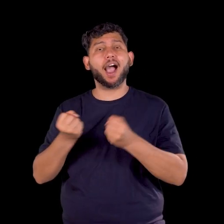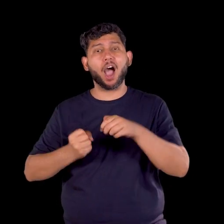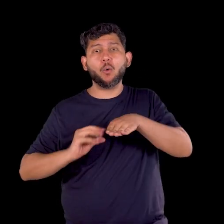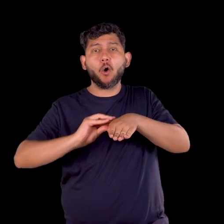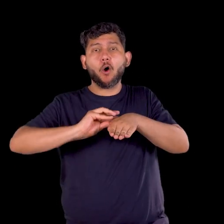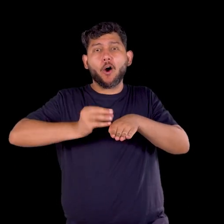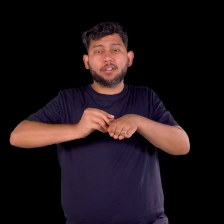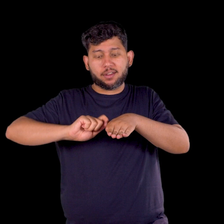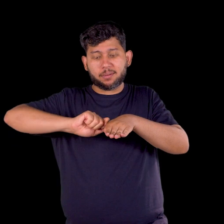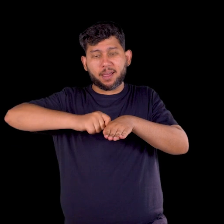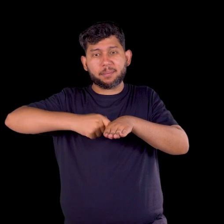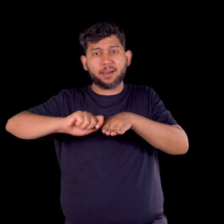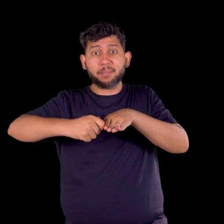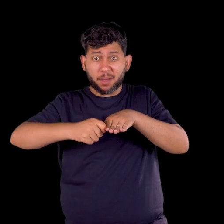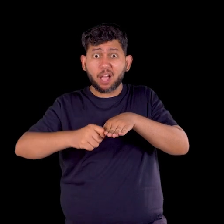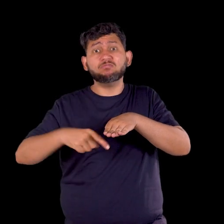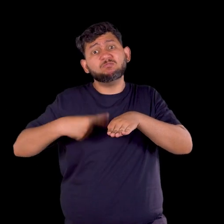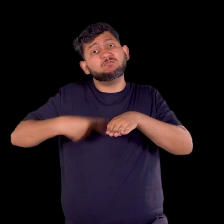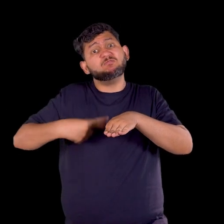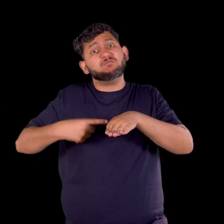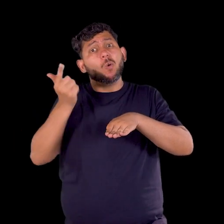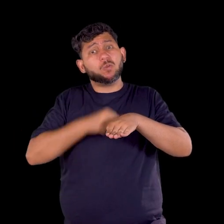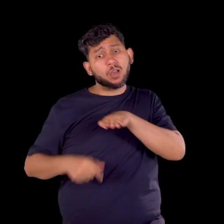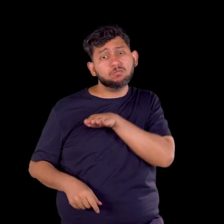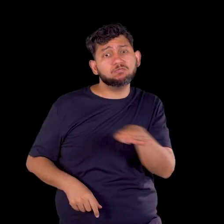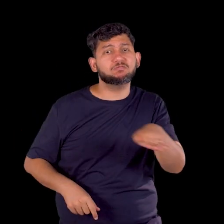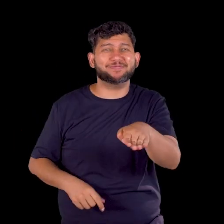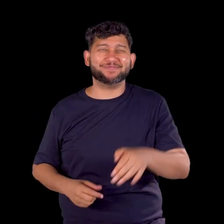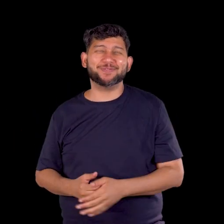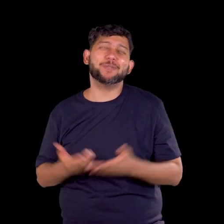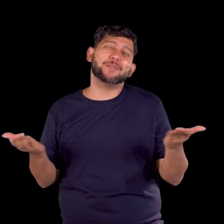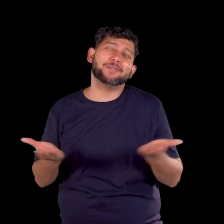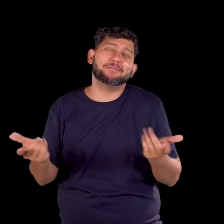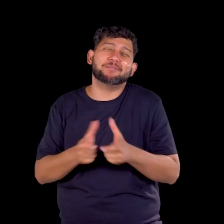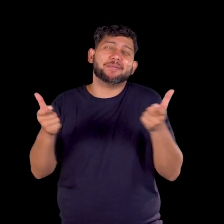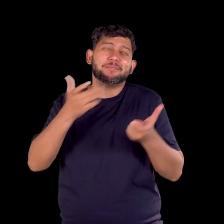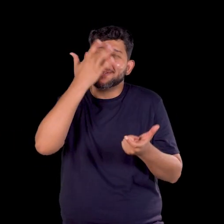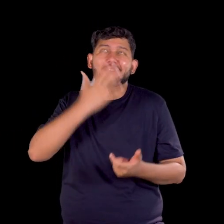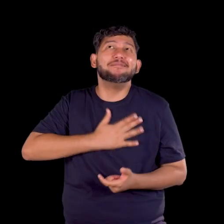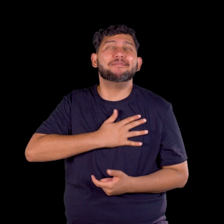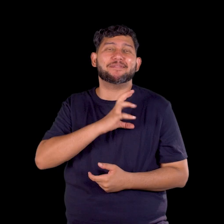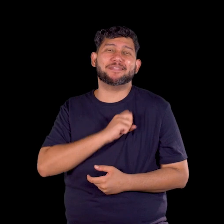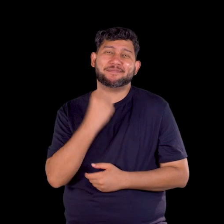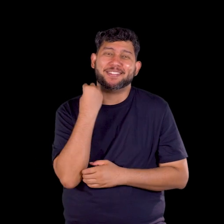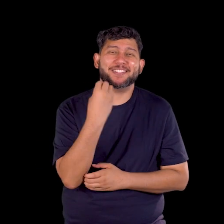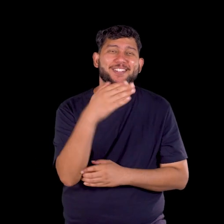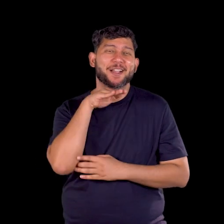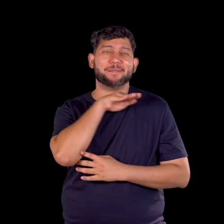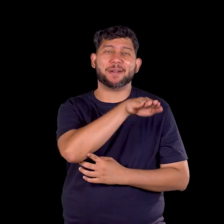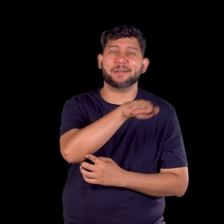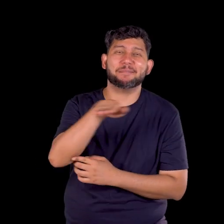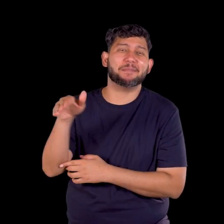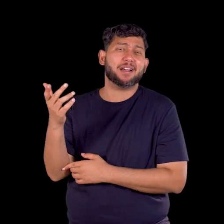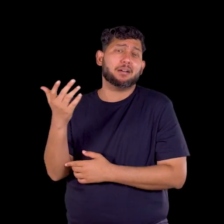o turismo rodoviário é uma verdadeira paixão, e os destinos e as motivações para os turistas pegar a estrada